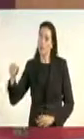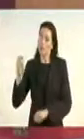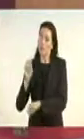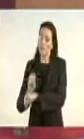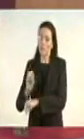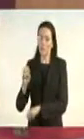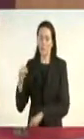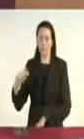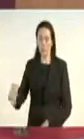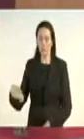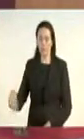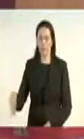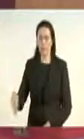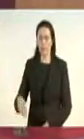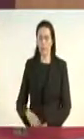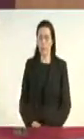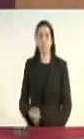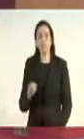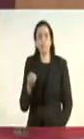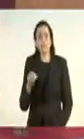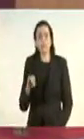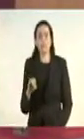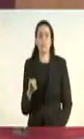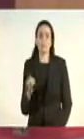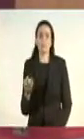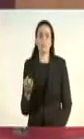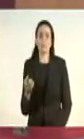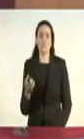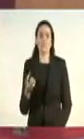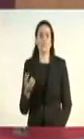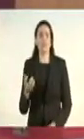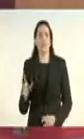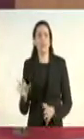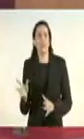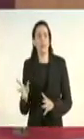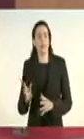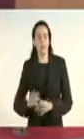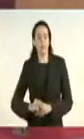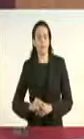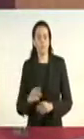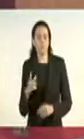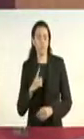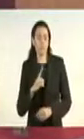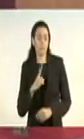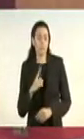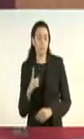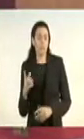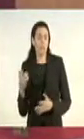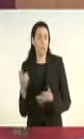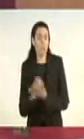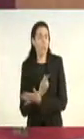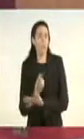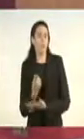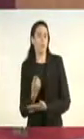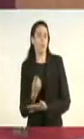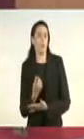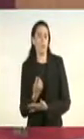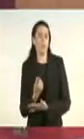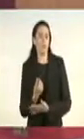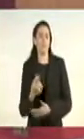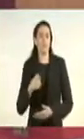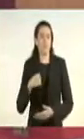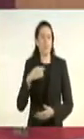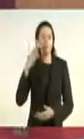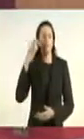alguma falha levantada pelo deputado Zé Adriano, essa falha será corrigida, não tenha a